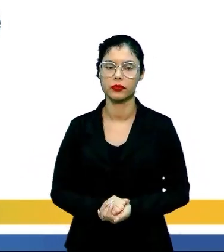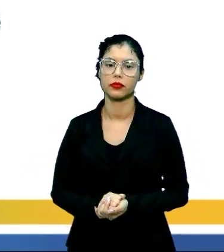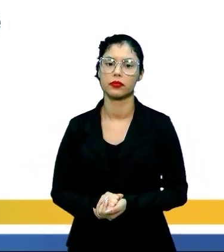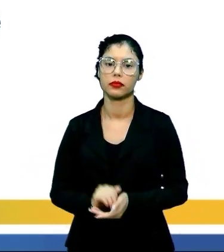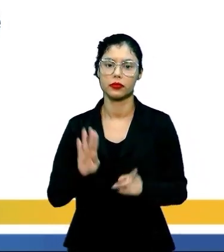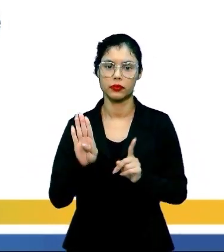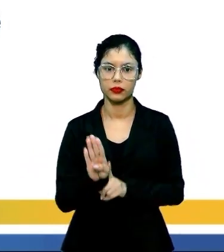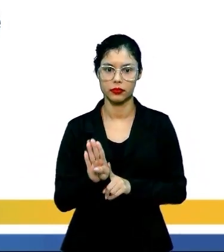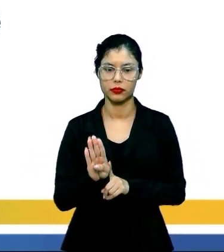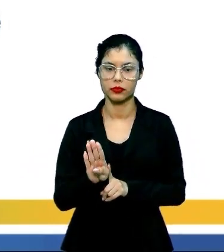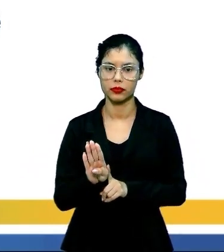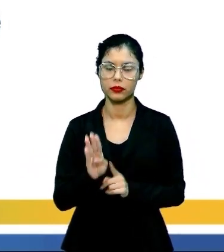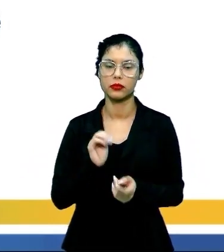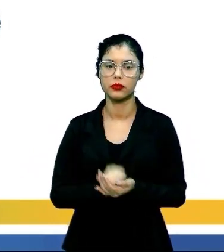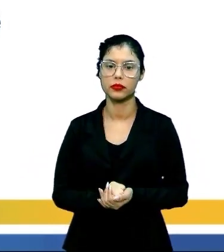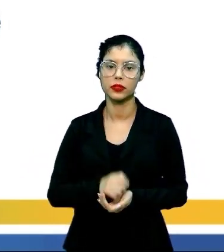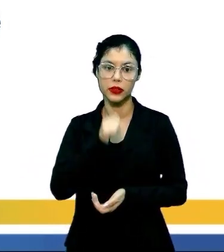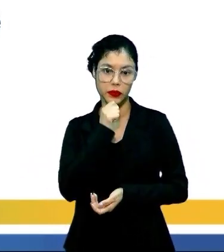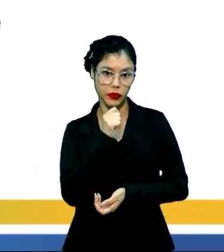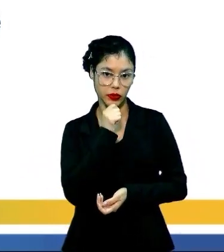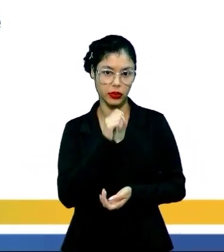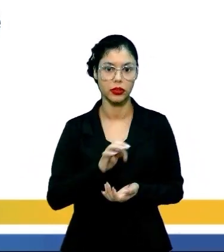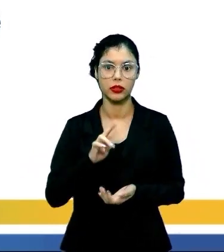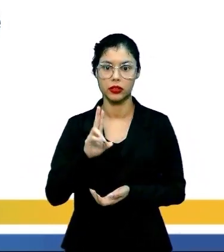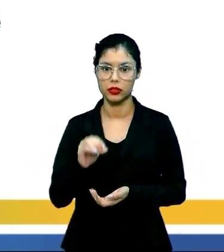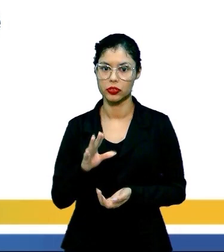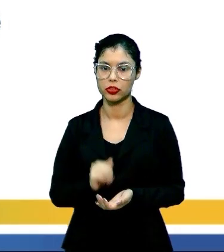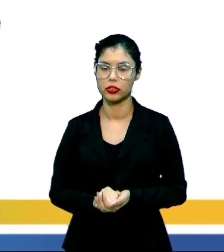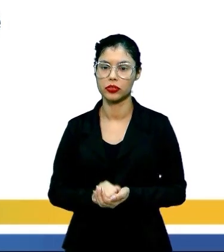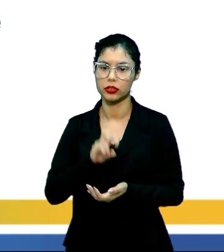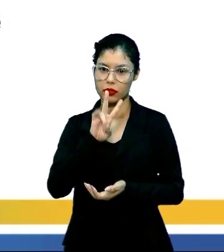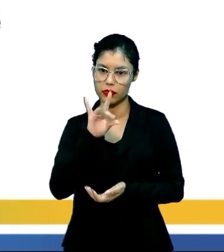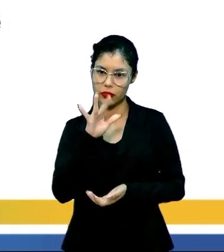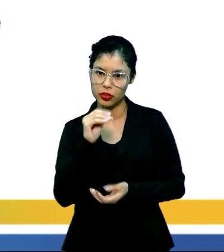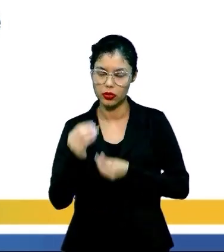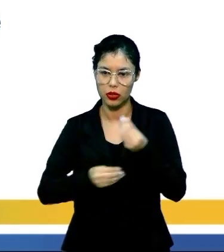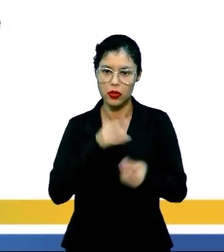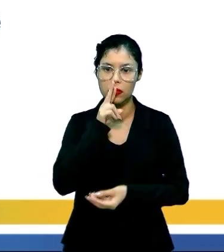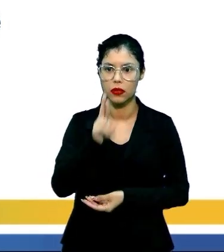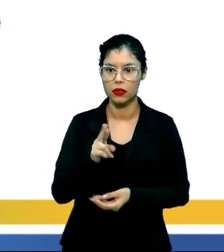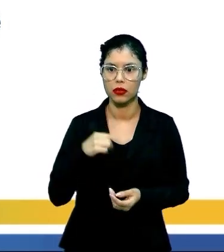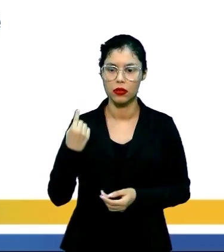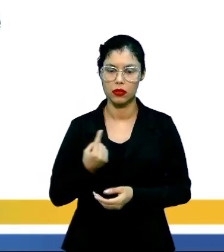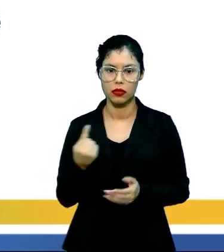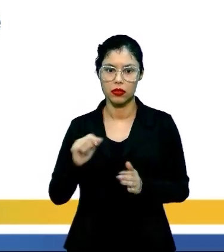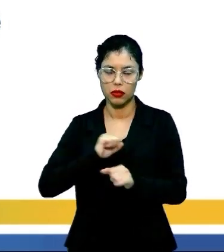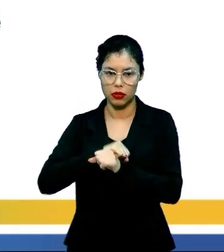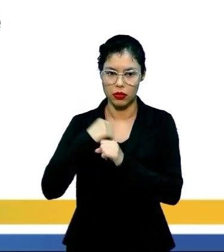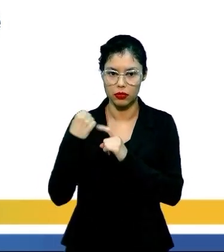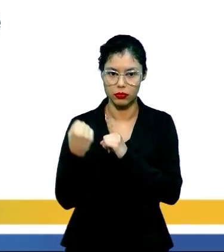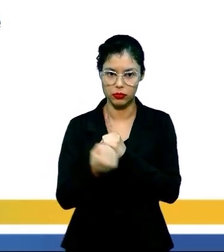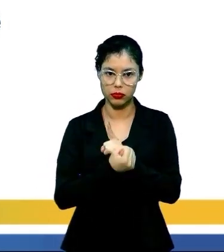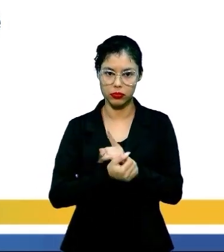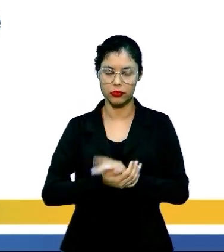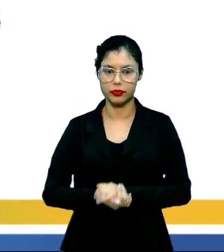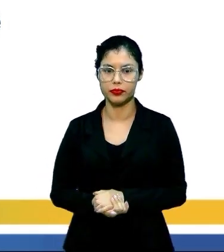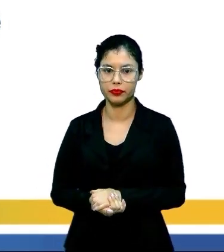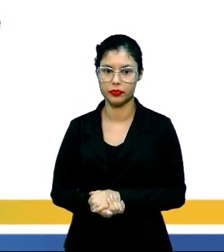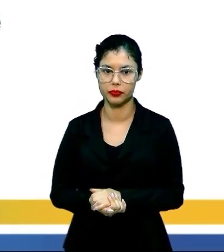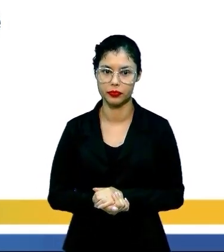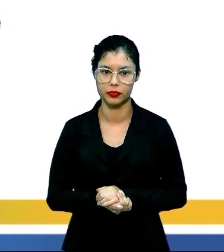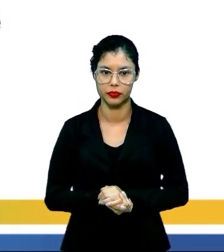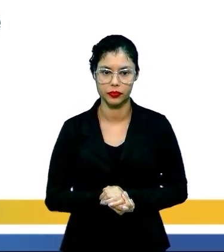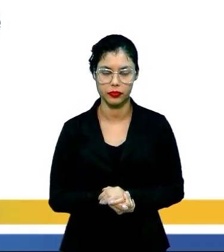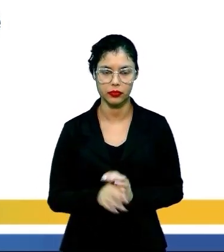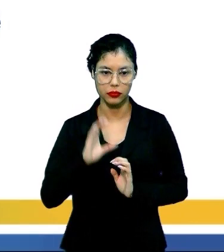discriminação. B. Tendência latente ao vício como resposta ao isolamento